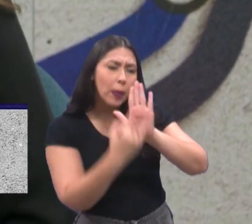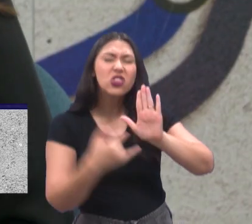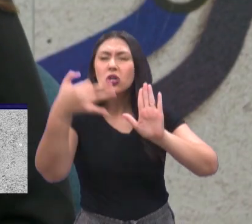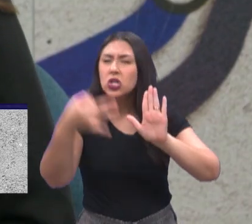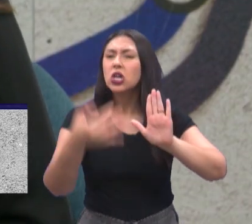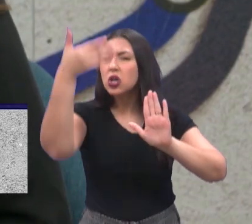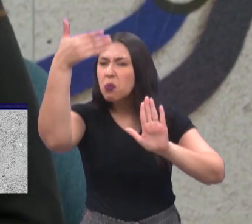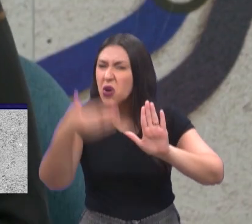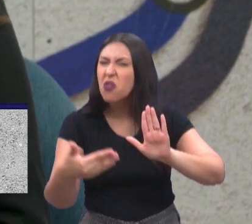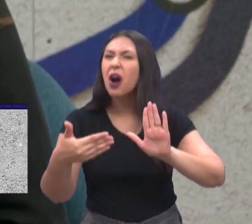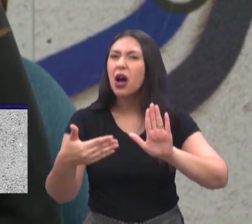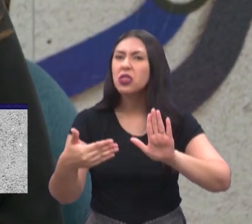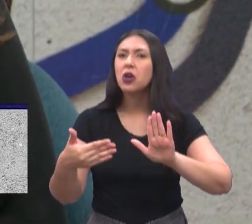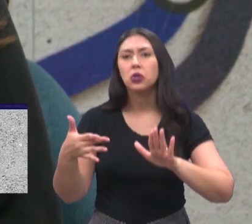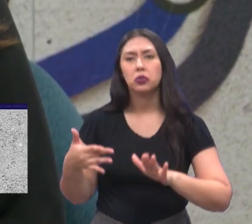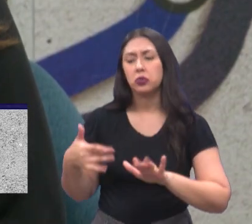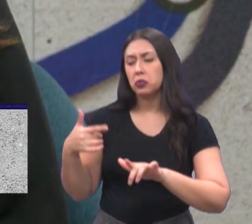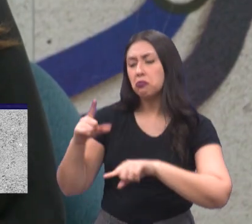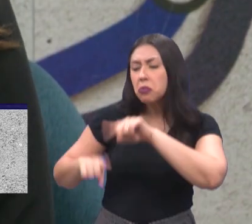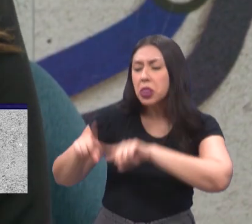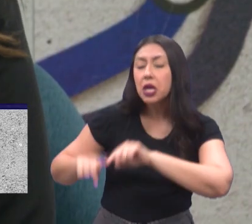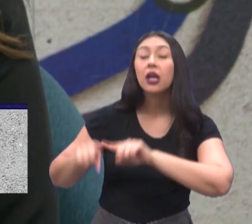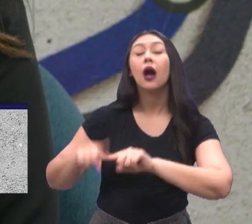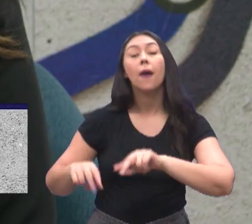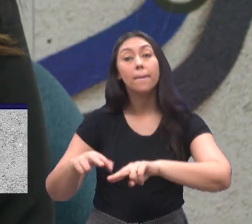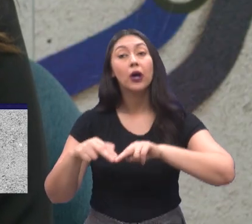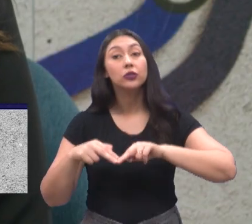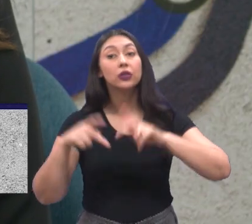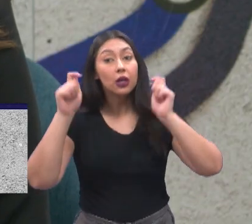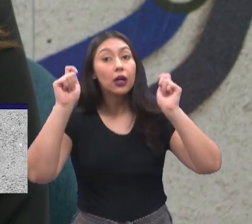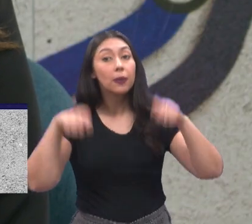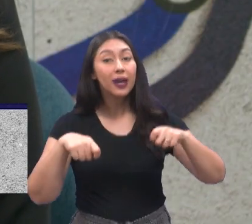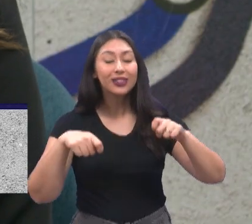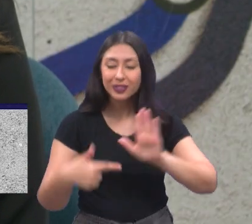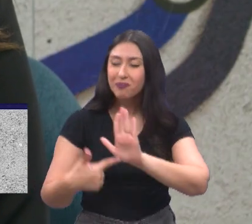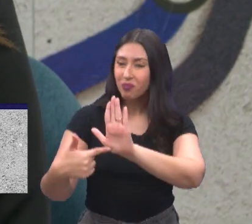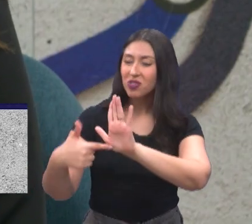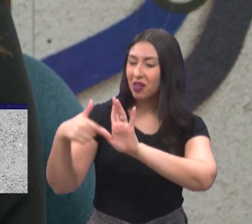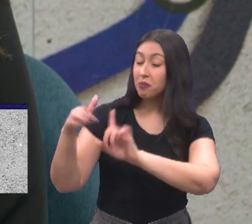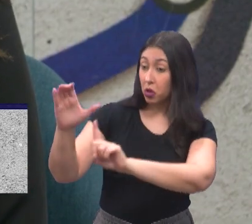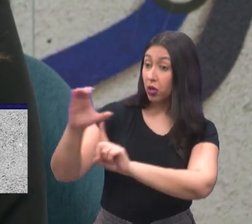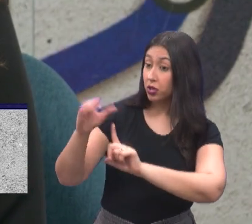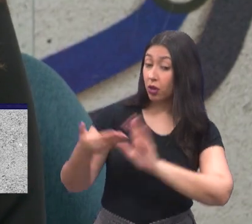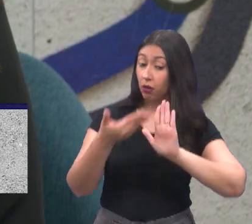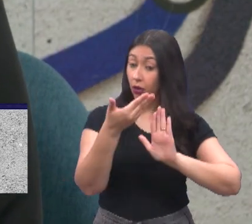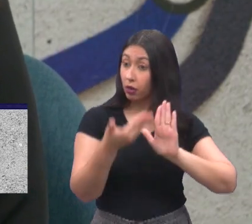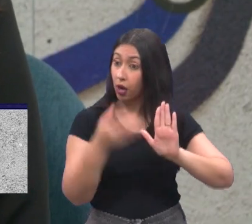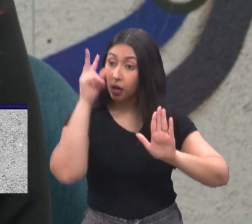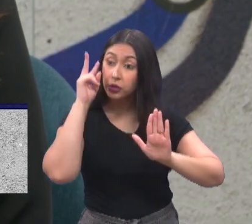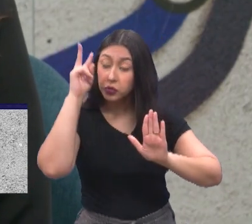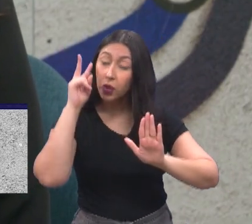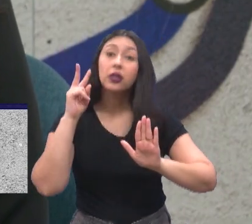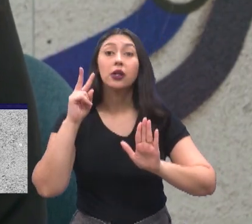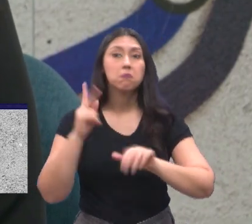de gema, e aí você tem capacidade de colocar para o seu cliente a verdadeira história daquela joia, tanto em